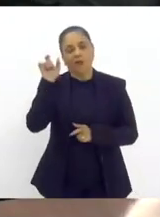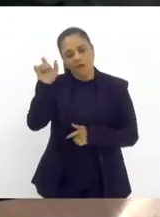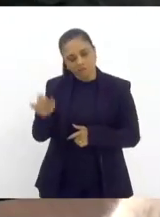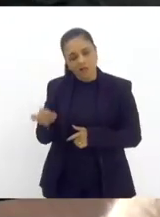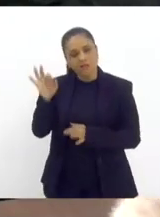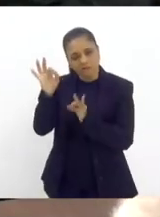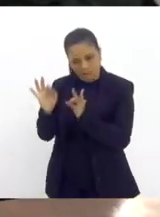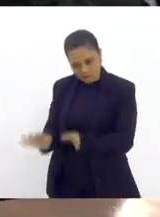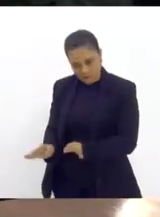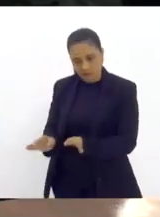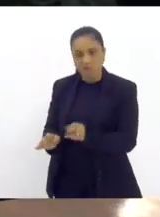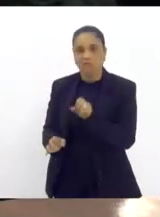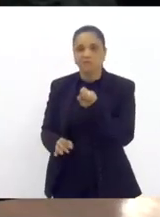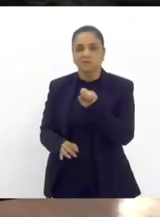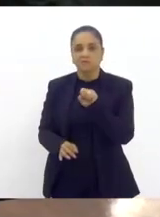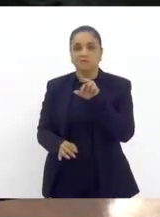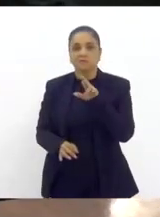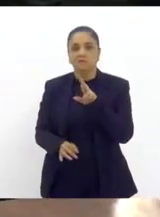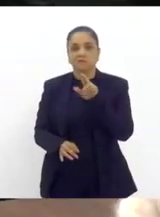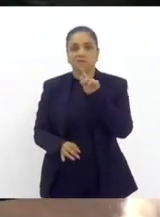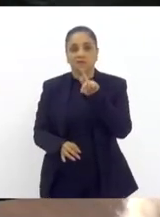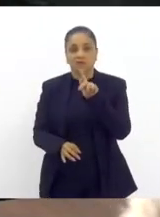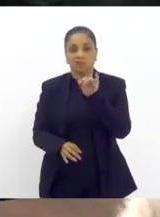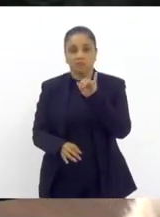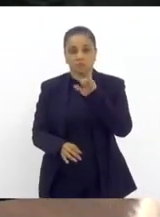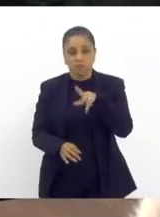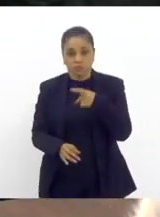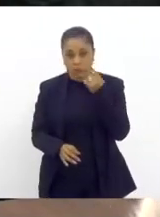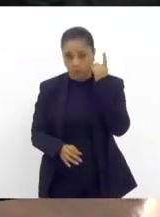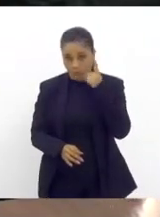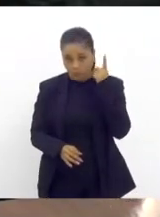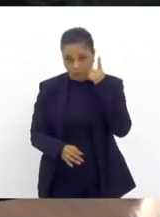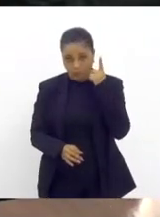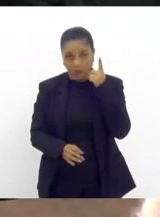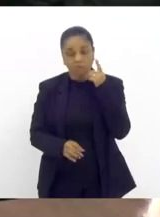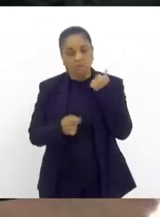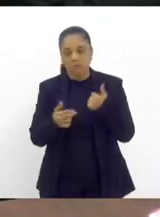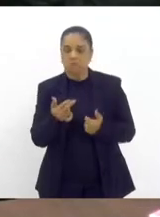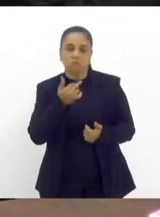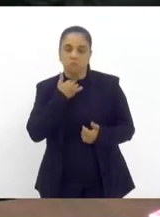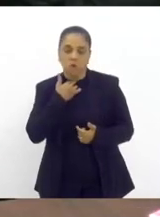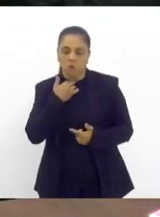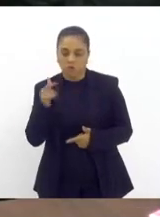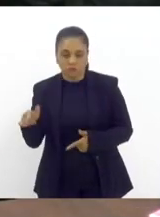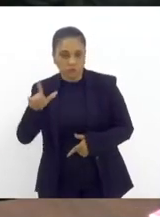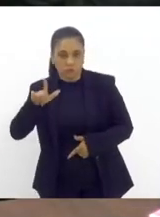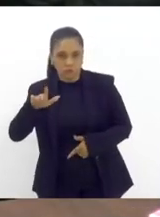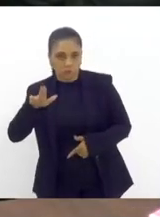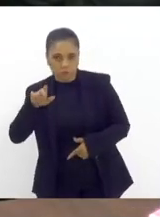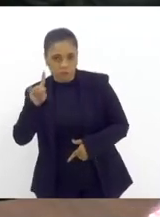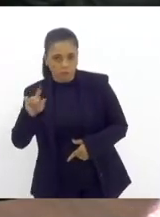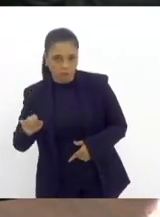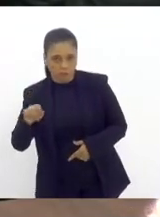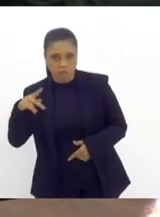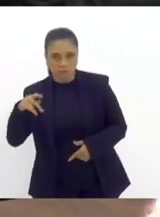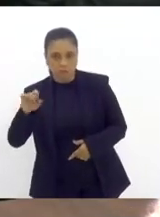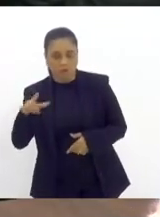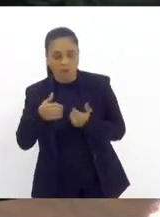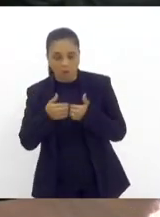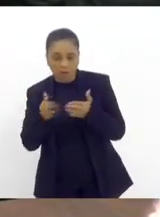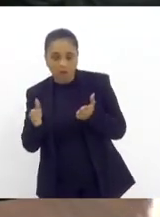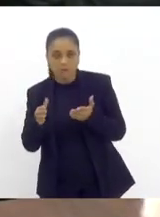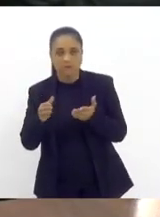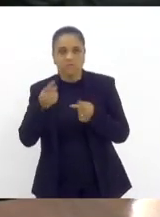correto Dr Serginho porque ele não poderia Abrir divergência Na minha opinião no meu juízo ele exerce a função como